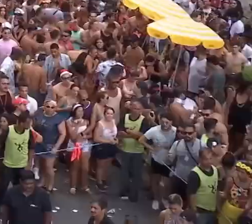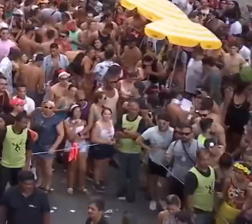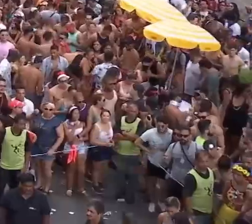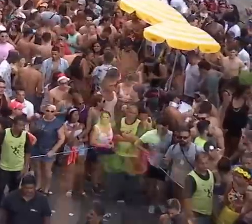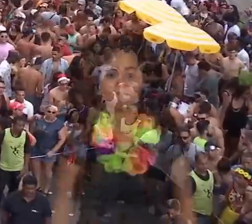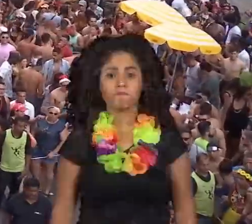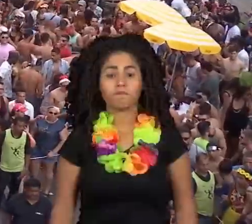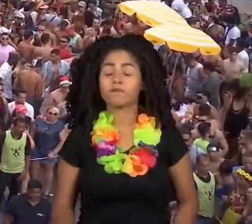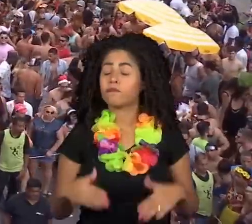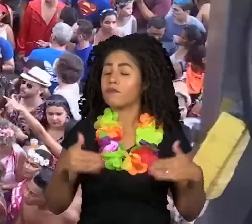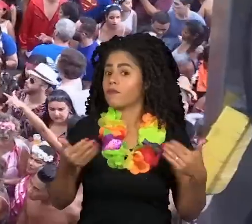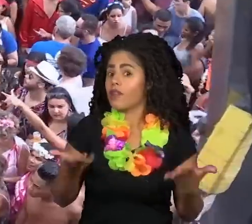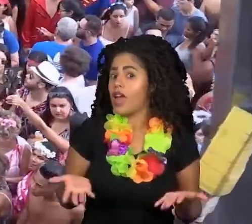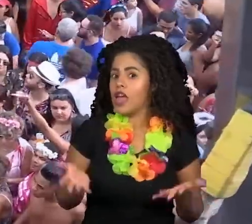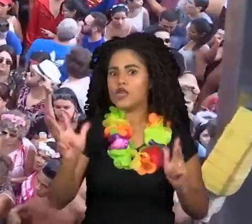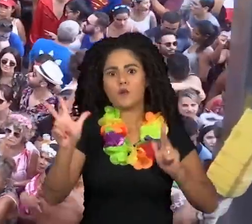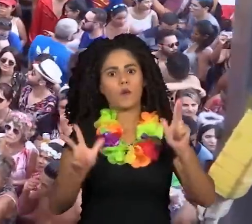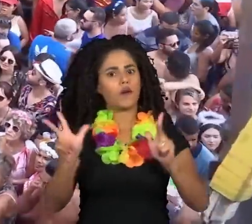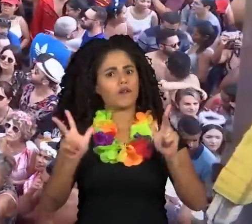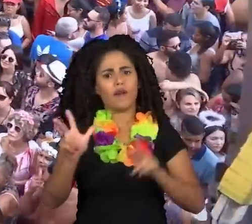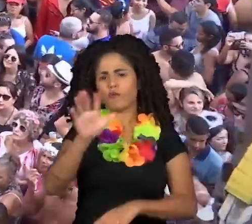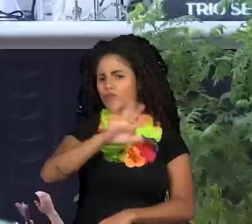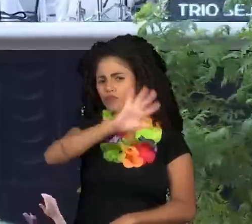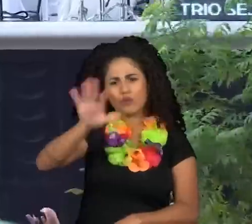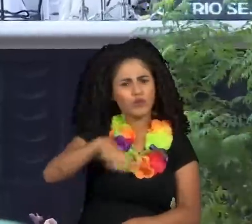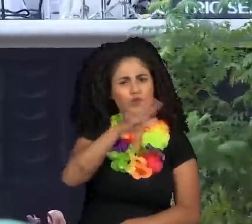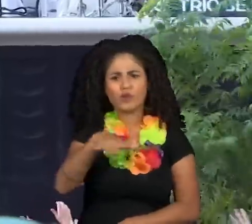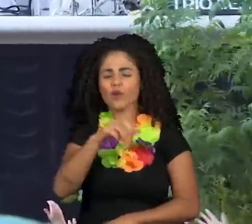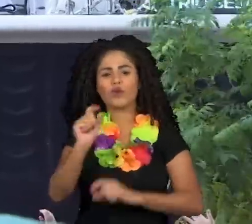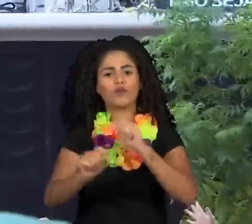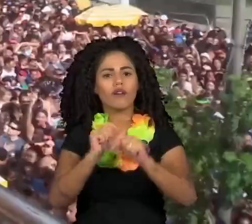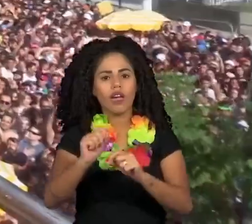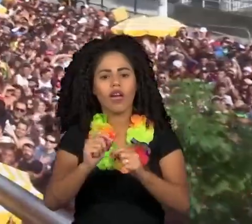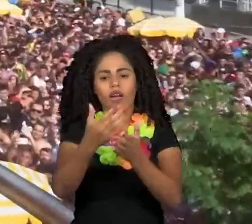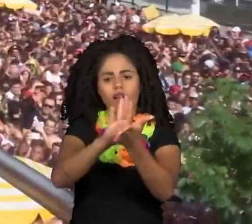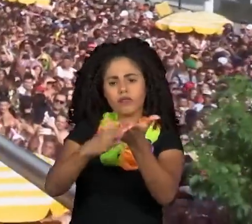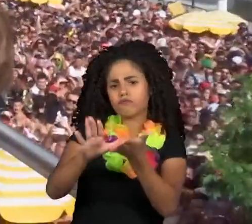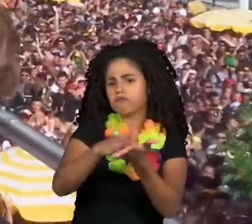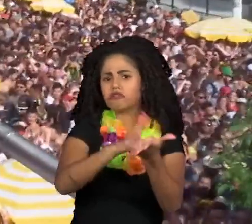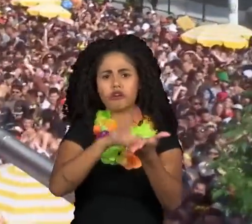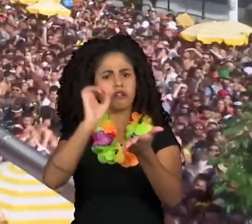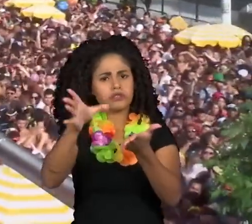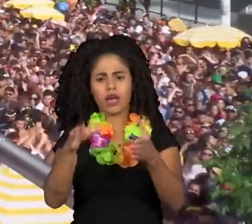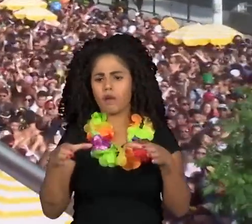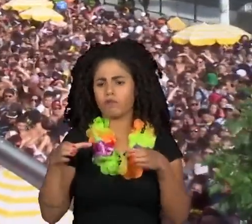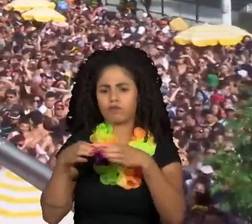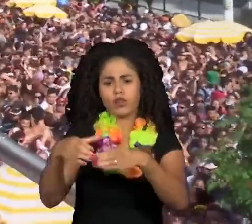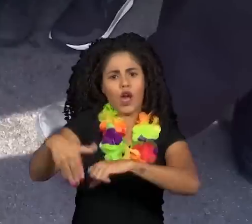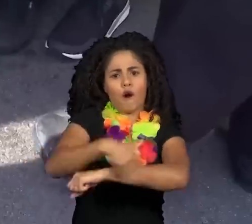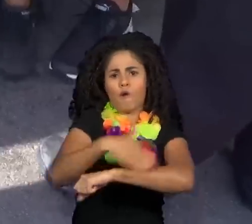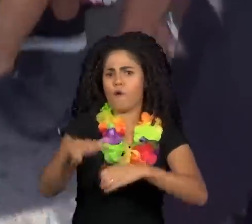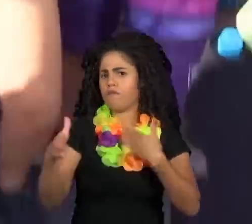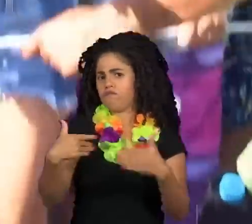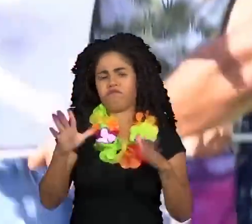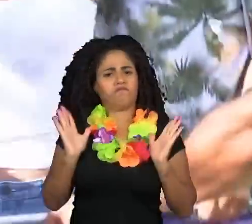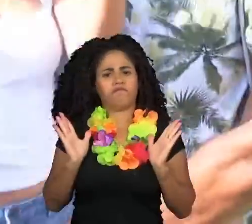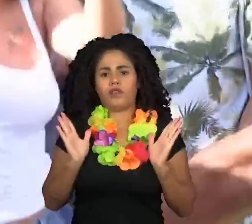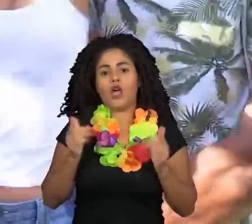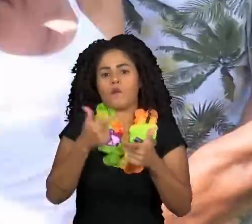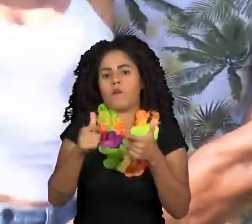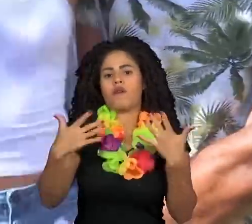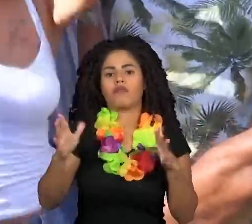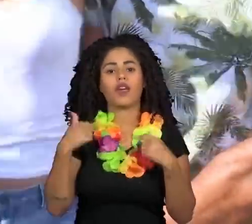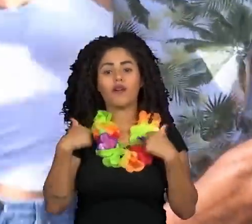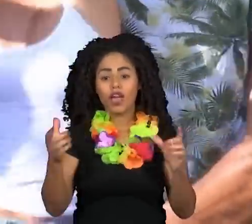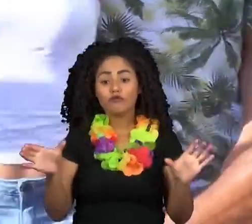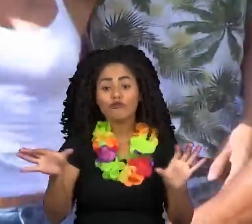E o carnaval, num todo, carnaval de rua, carnaval de escola de samba, esse é o nosso coração, né? E o carnaval não é somente